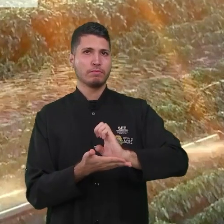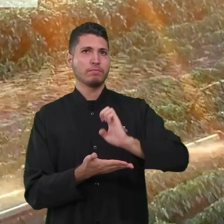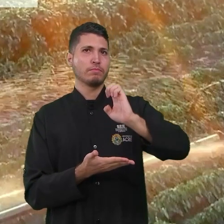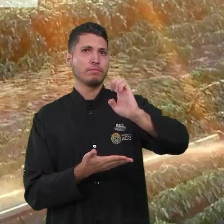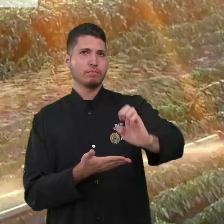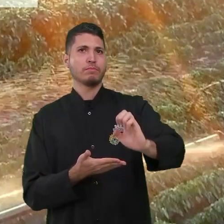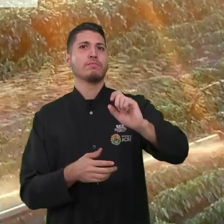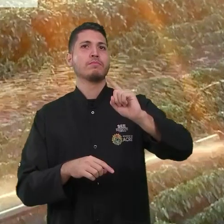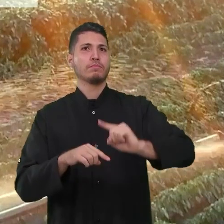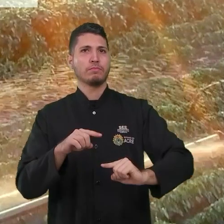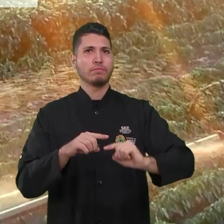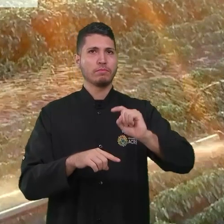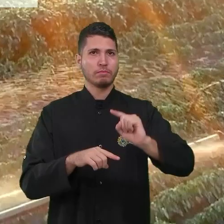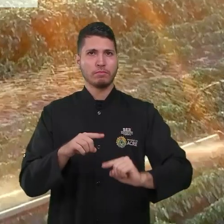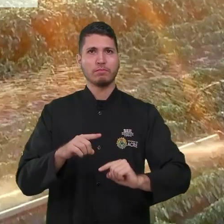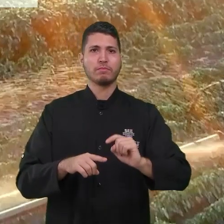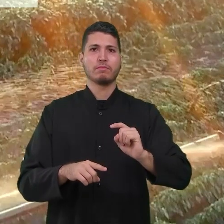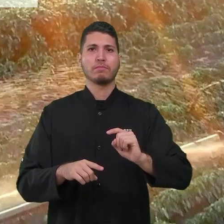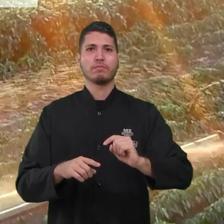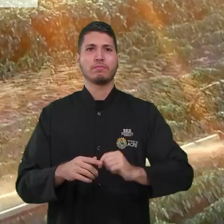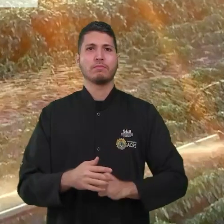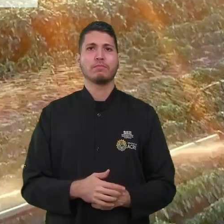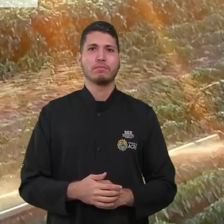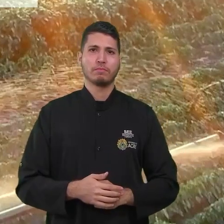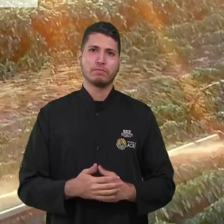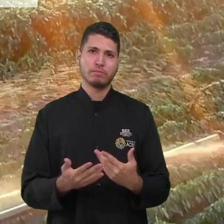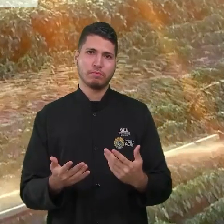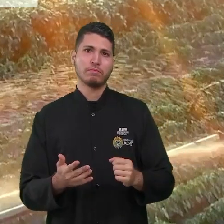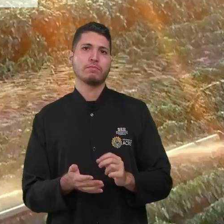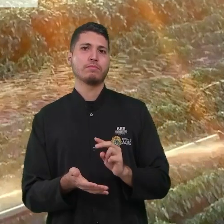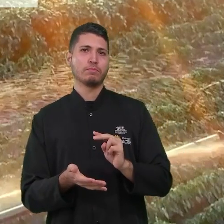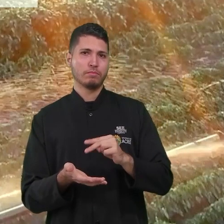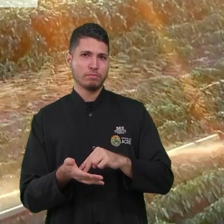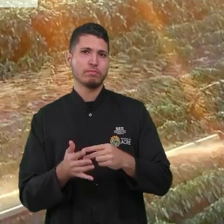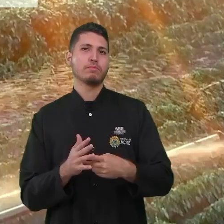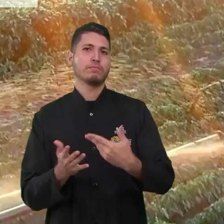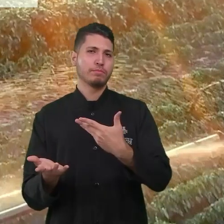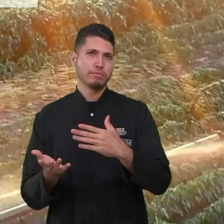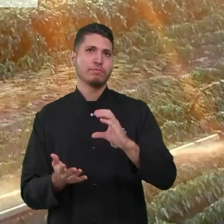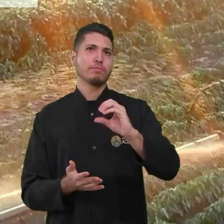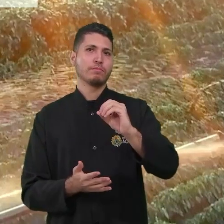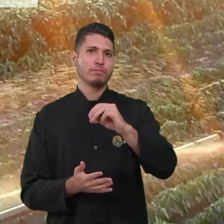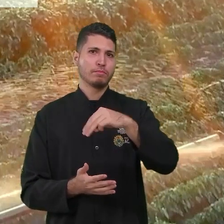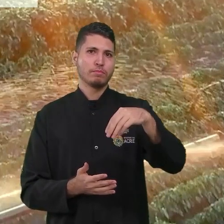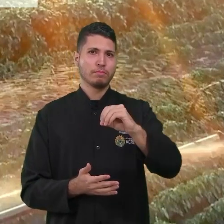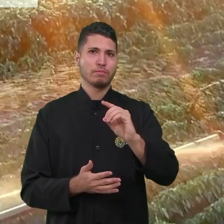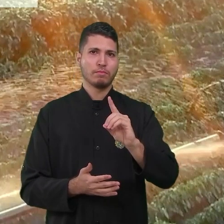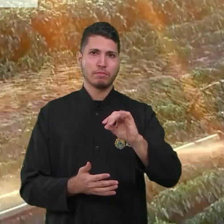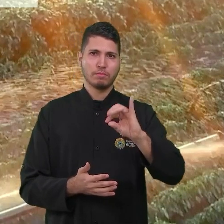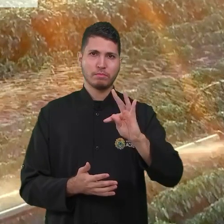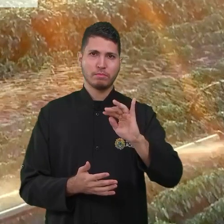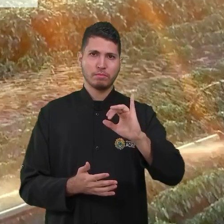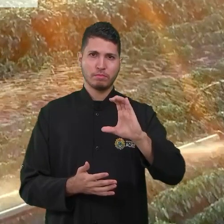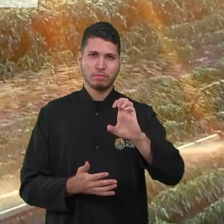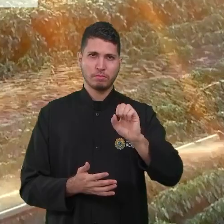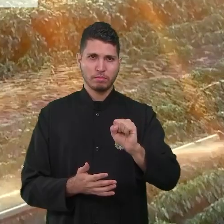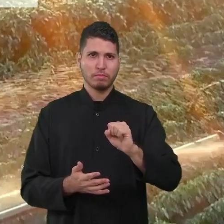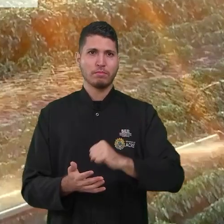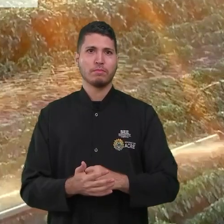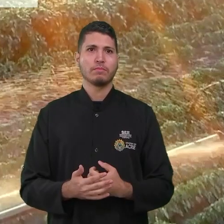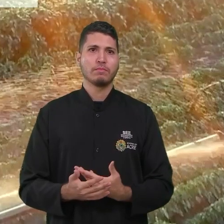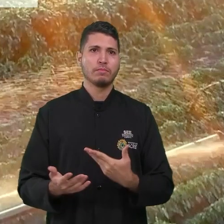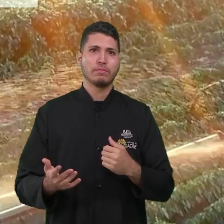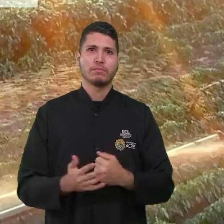desses produtos, tá? Que vão ser chamados de commodities. Outra característica é que esses países têm aí pouco ou